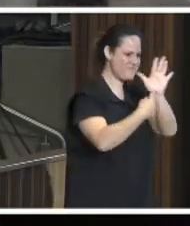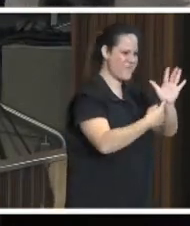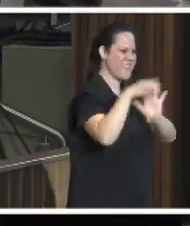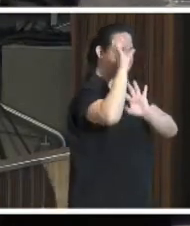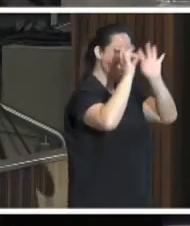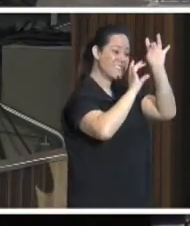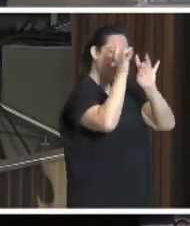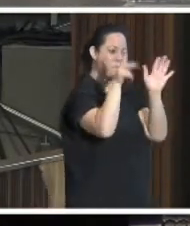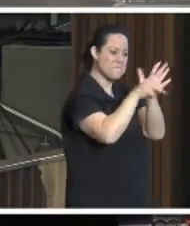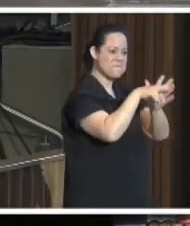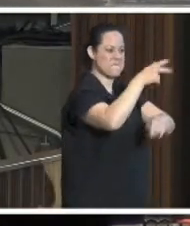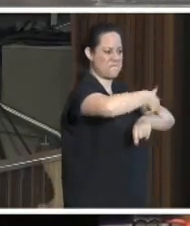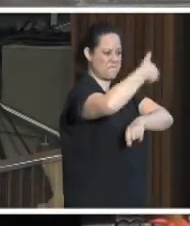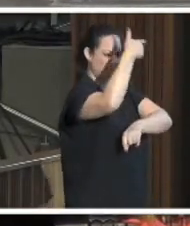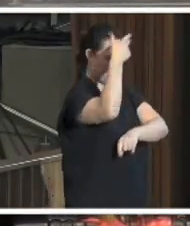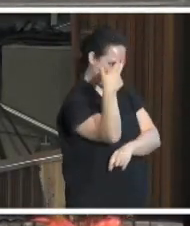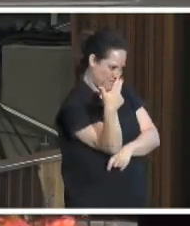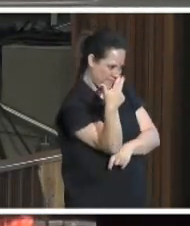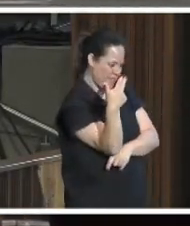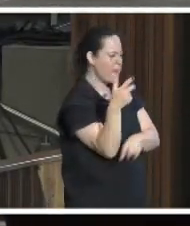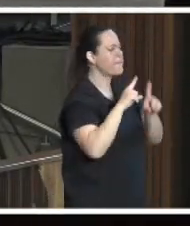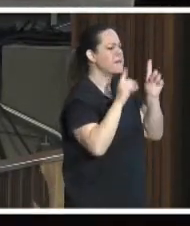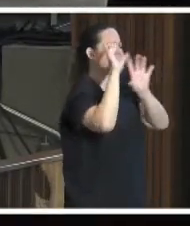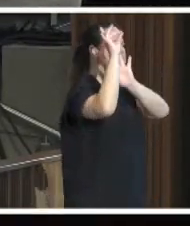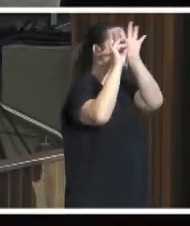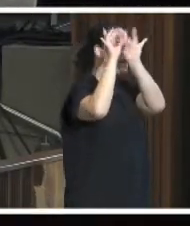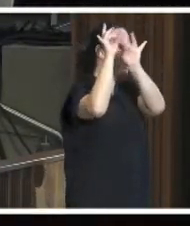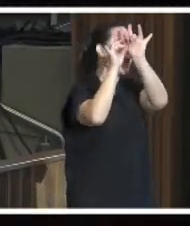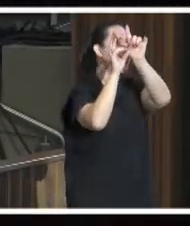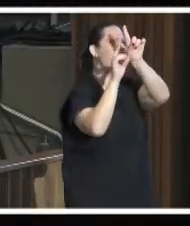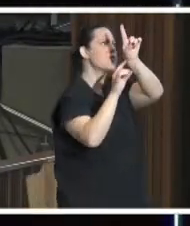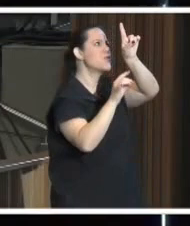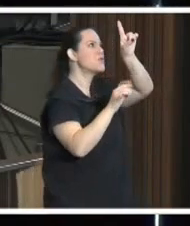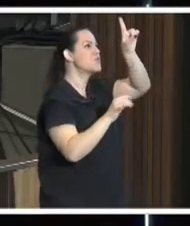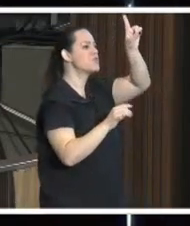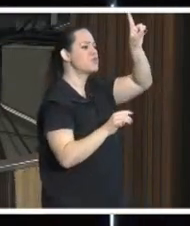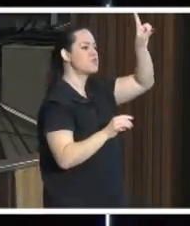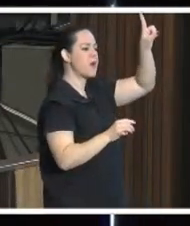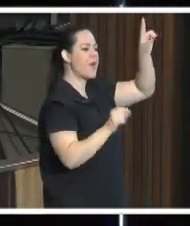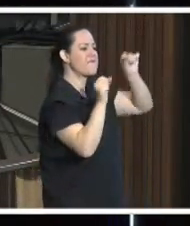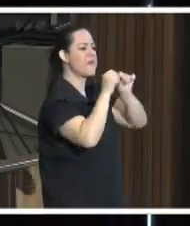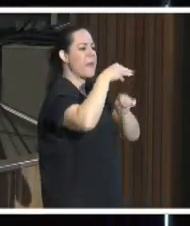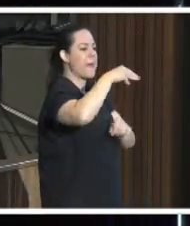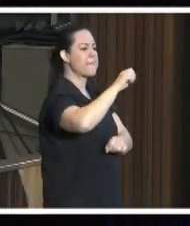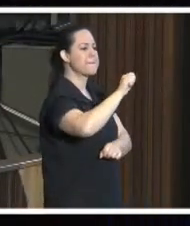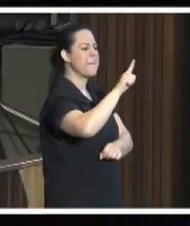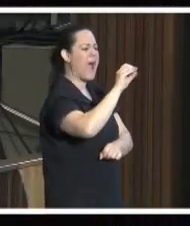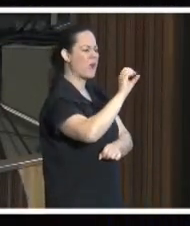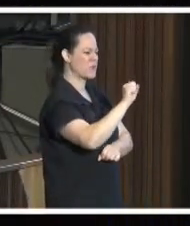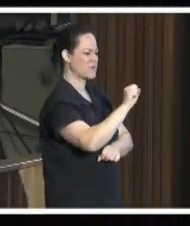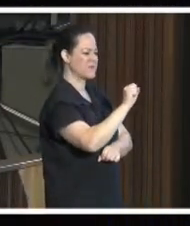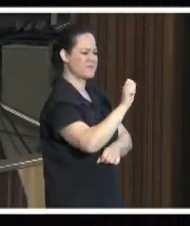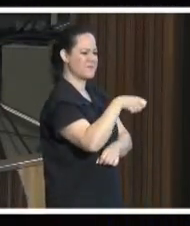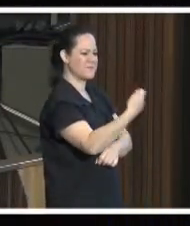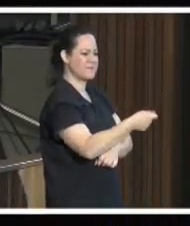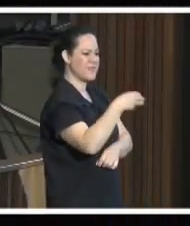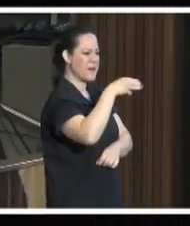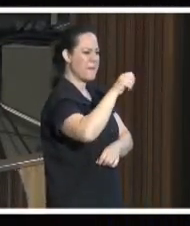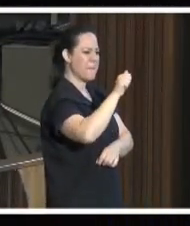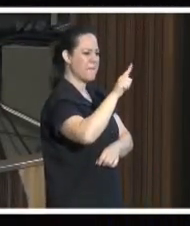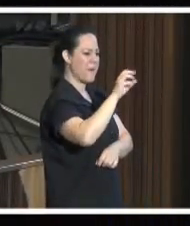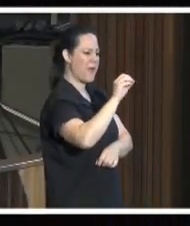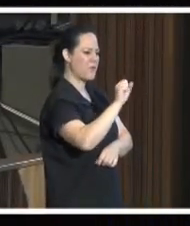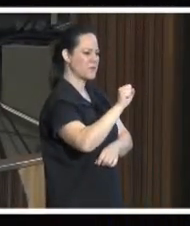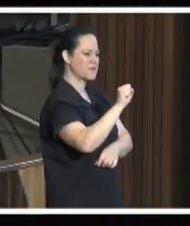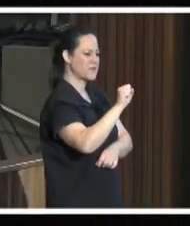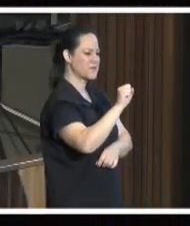Natal. Agora, a estrela do Natal guiou os magos do Oriente para chegarem aonde estava o